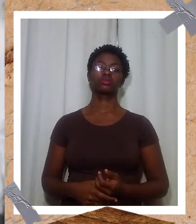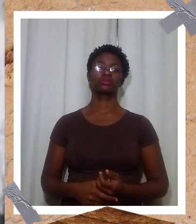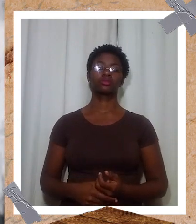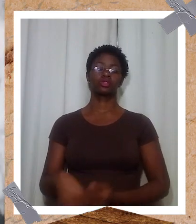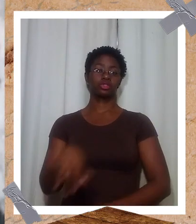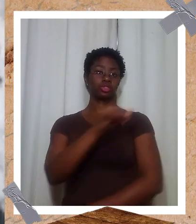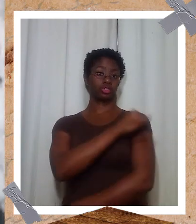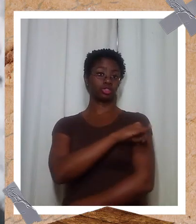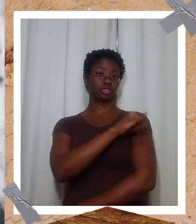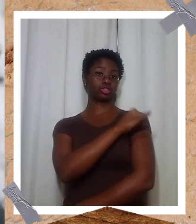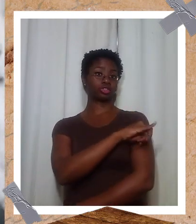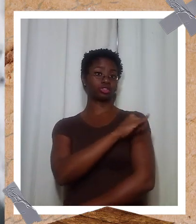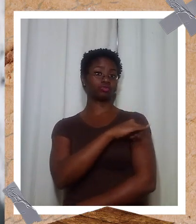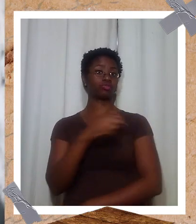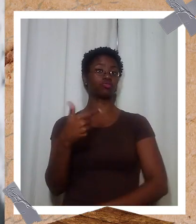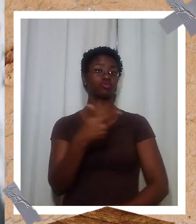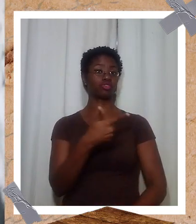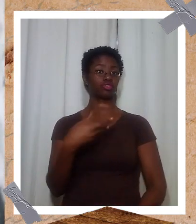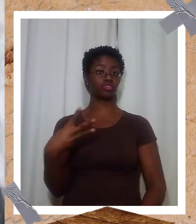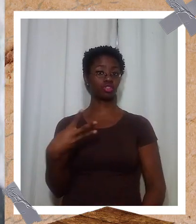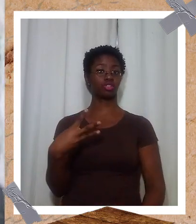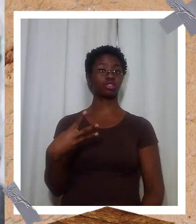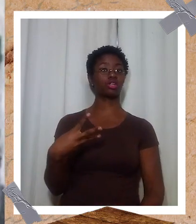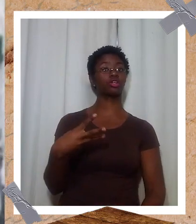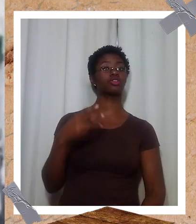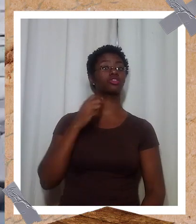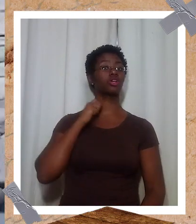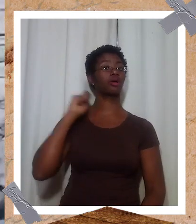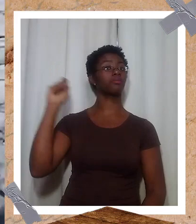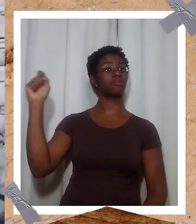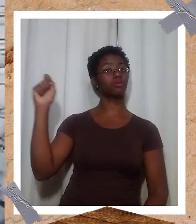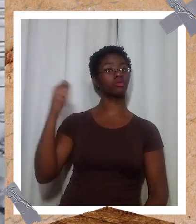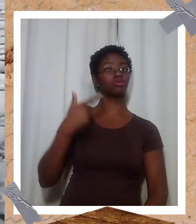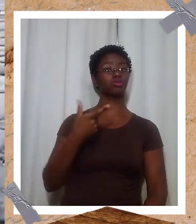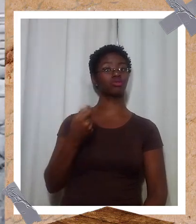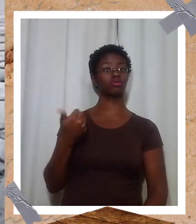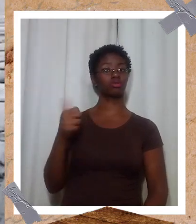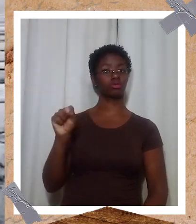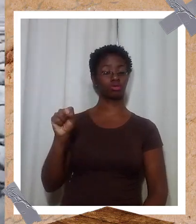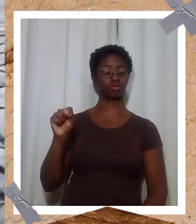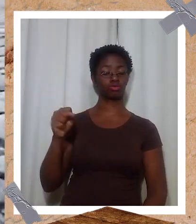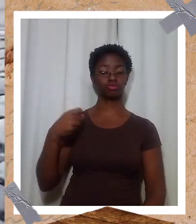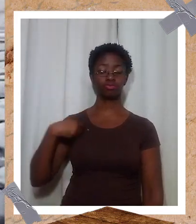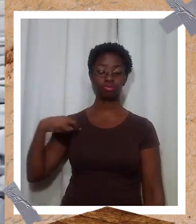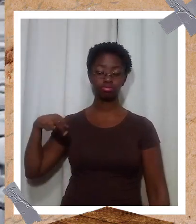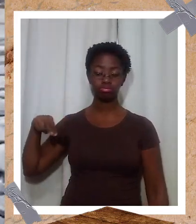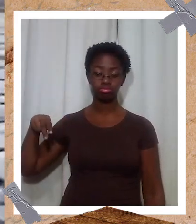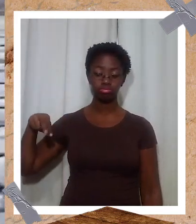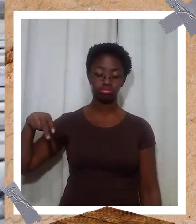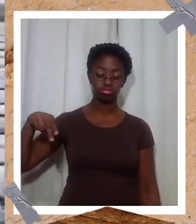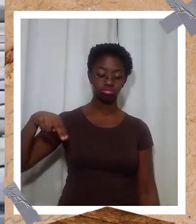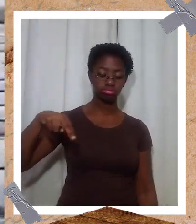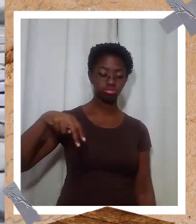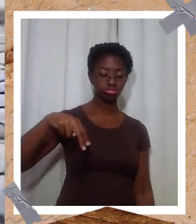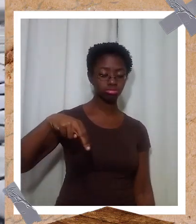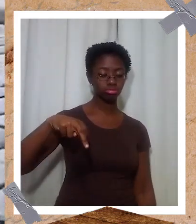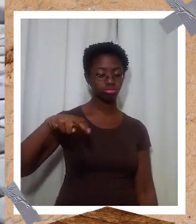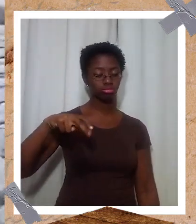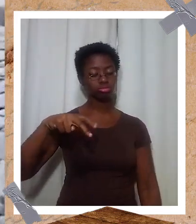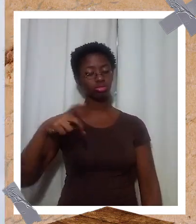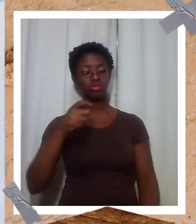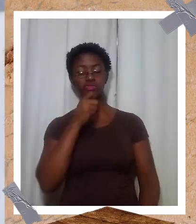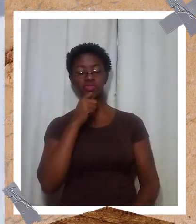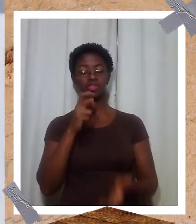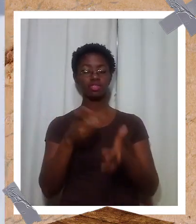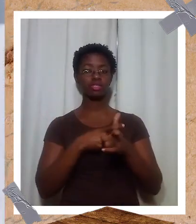Rio de Janeiro, 23 de abril de 2018. A andarilha dos pés descalços que sonhava voar e dividir